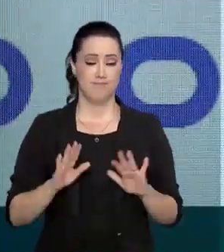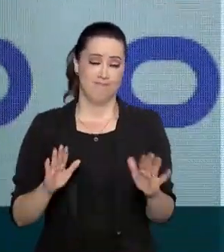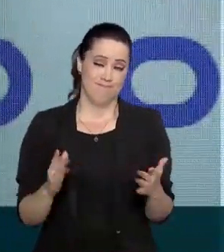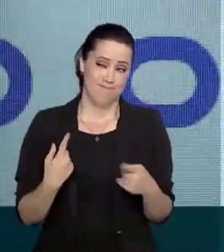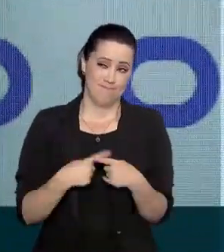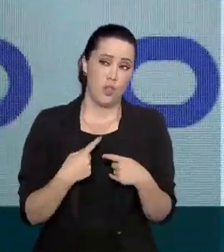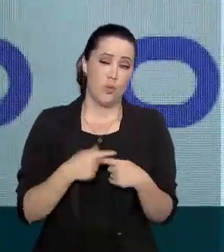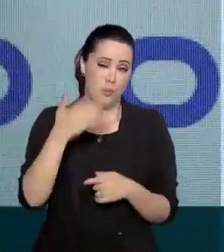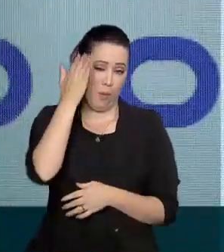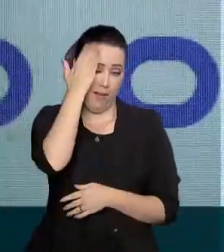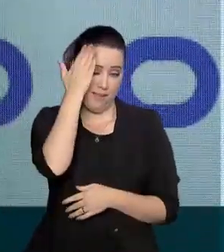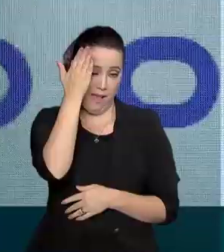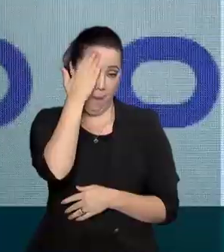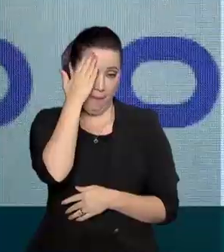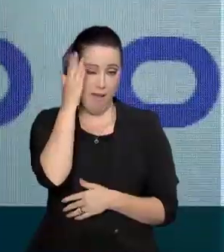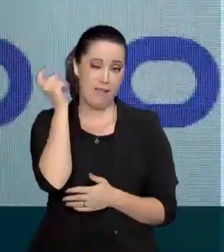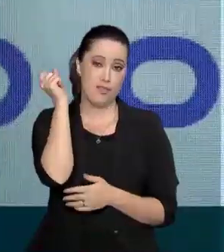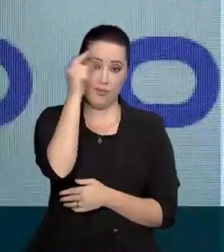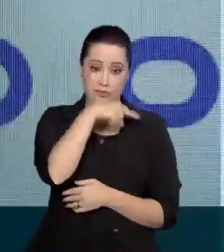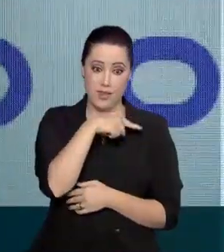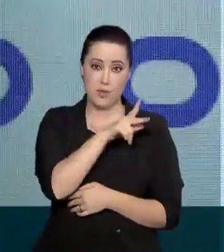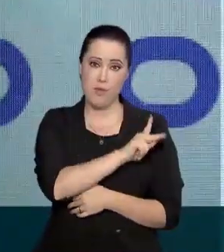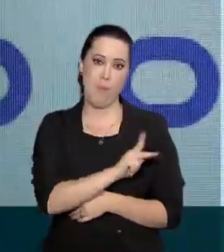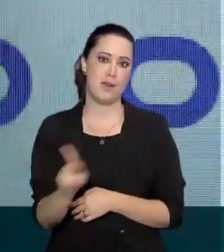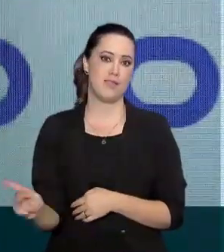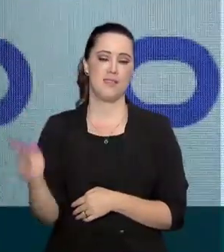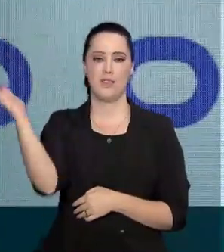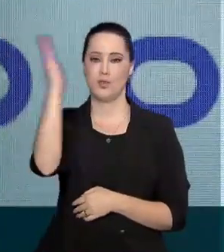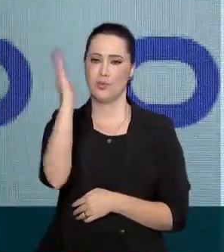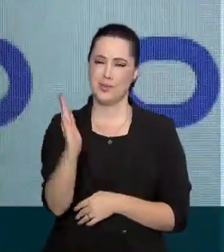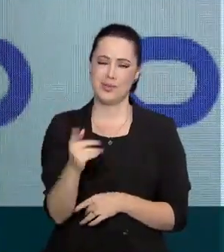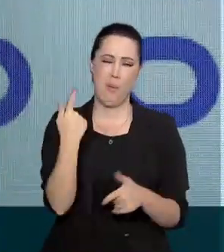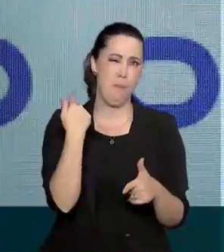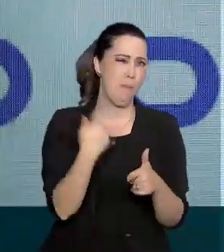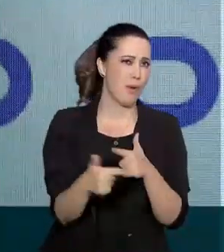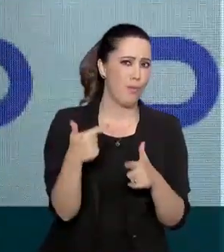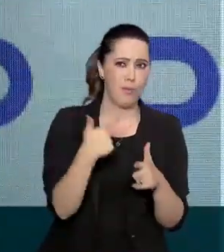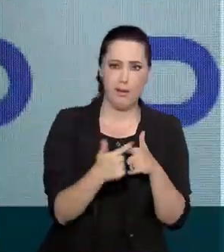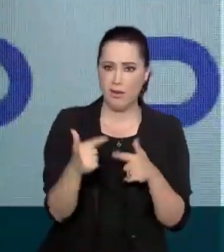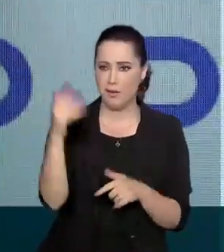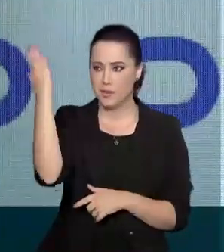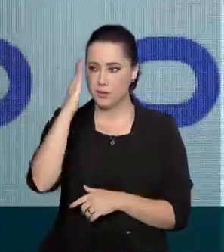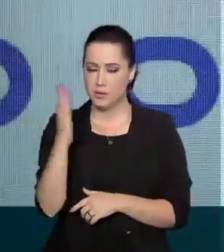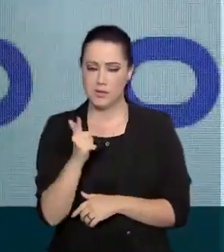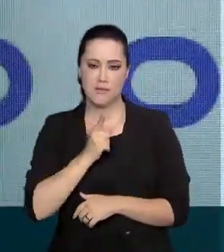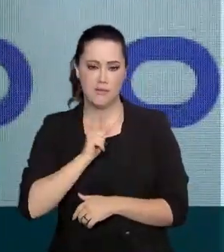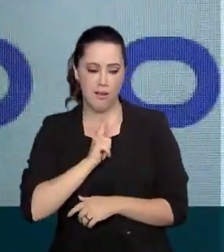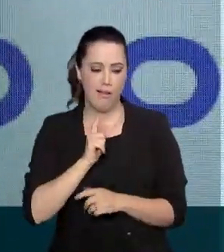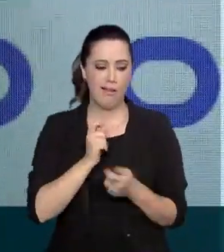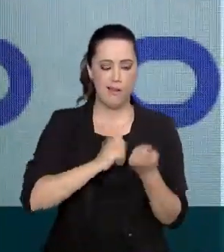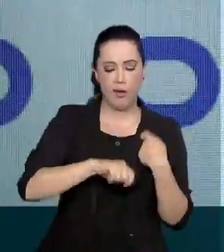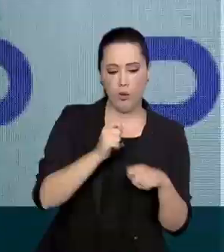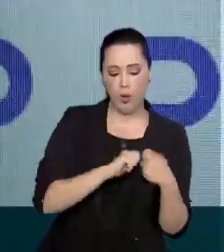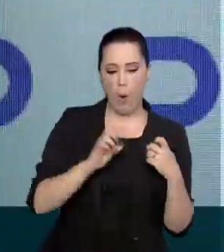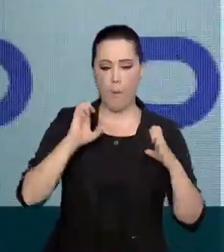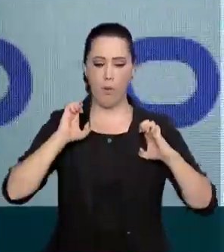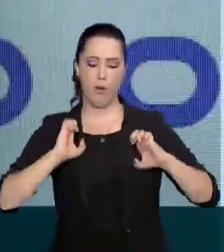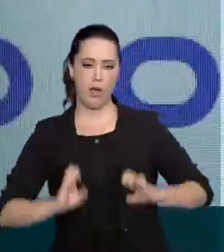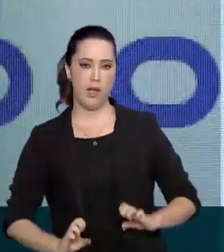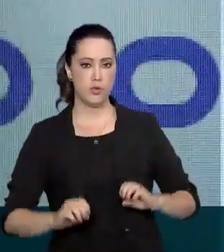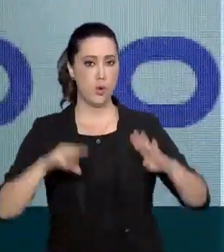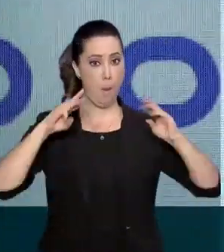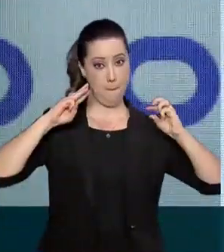Sabia das dificuldades, dos problemas que o Brasil atravessava, econômico, ético,